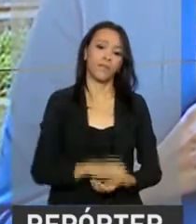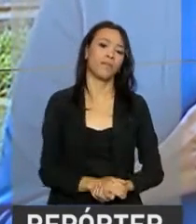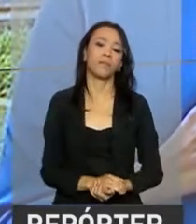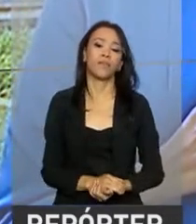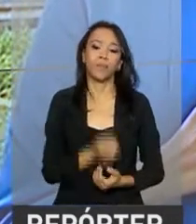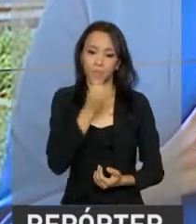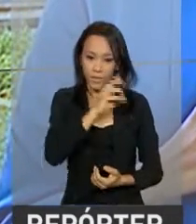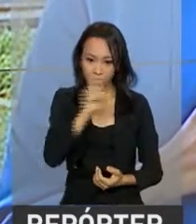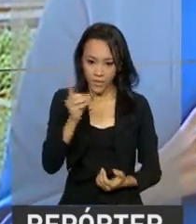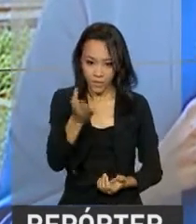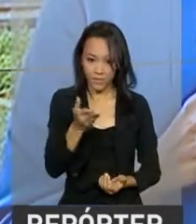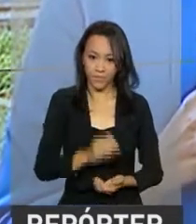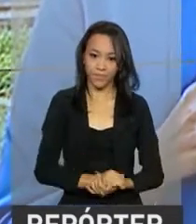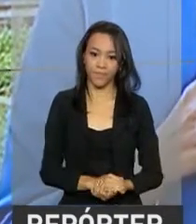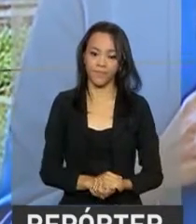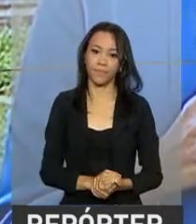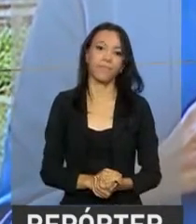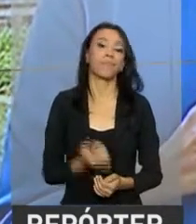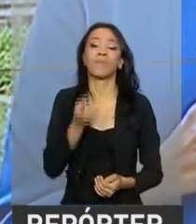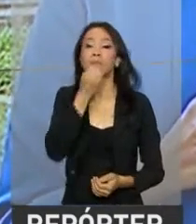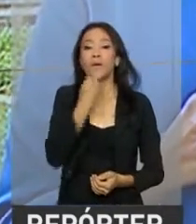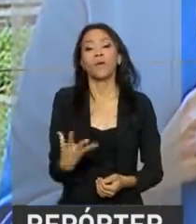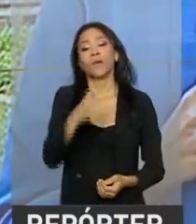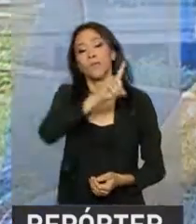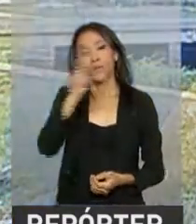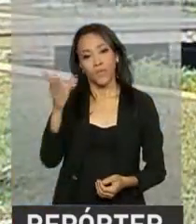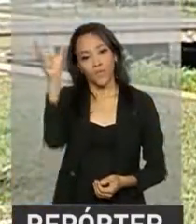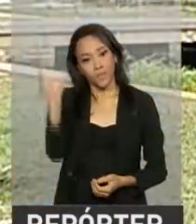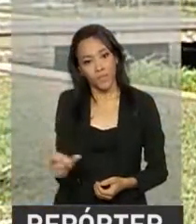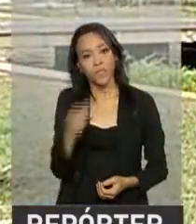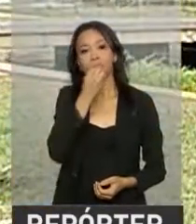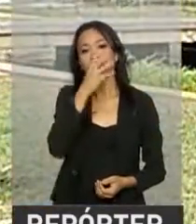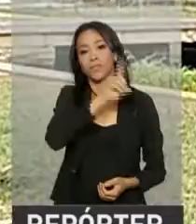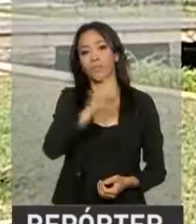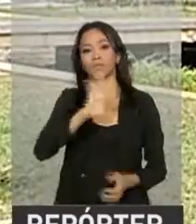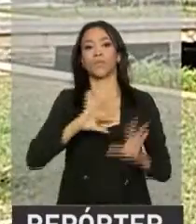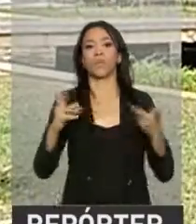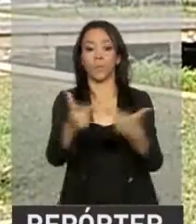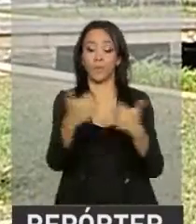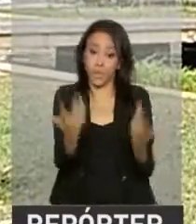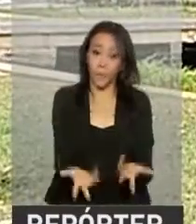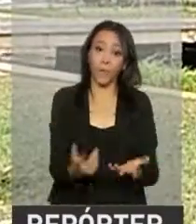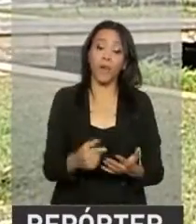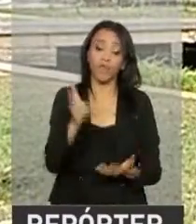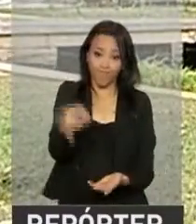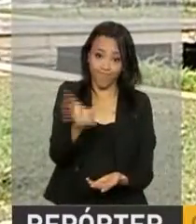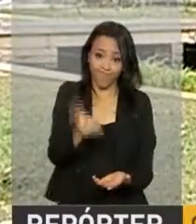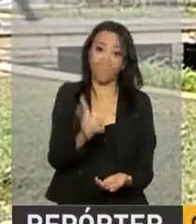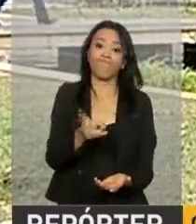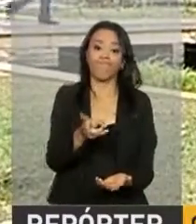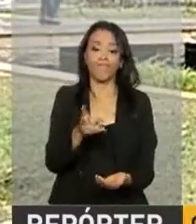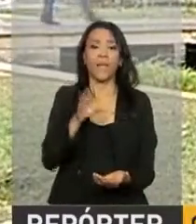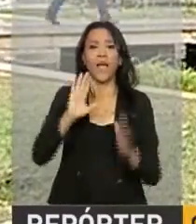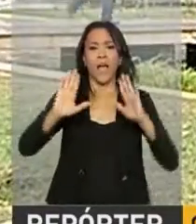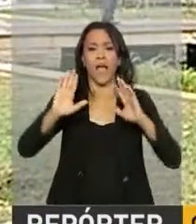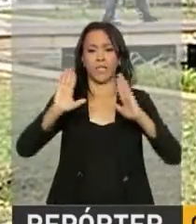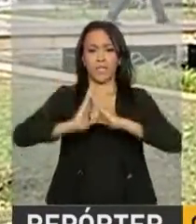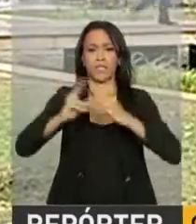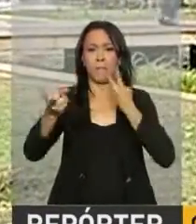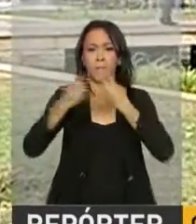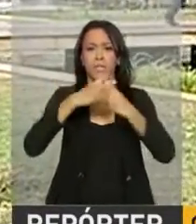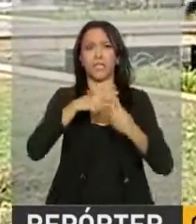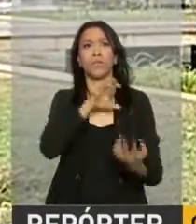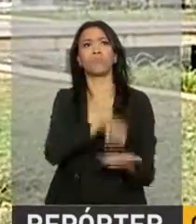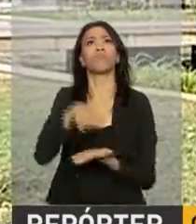você. Bom dia, Renata. Um bom dia a todos. É isso mesmo. As penitenciárias de todos os estados